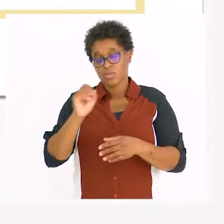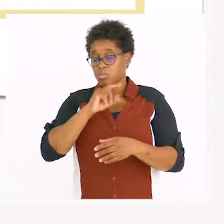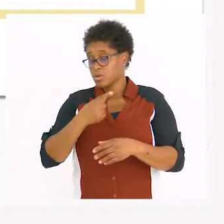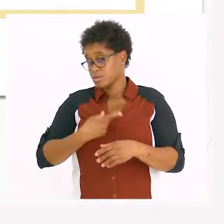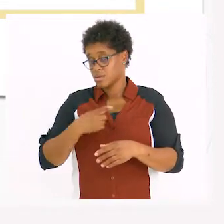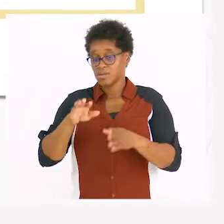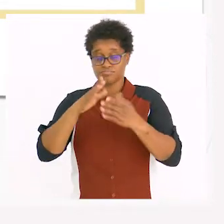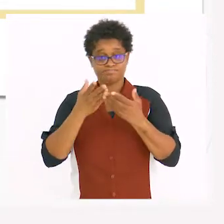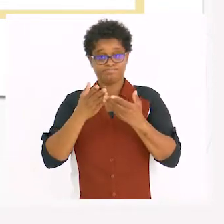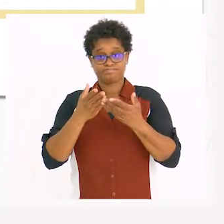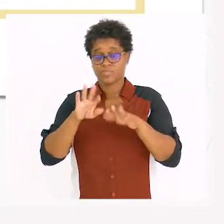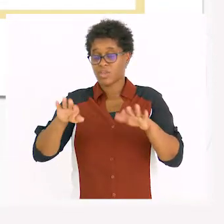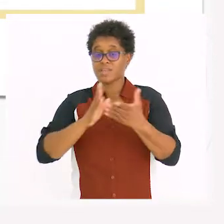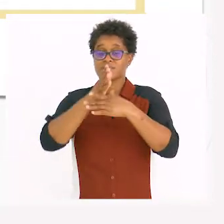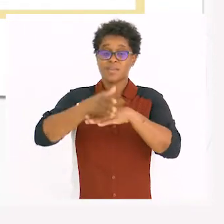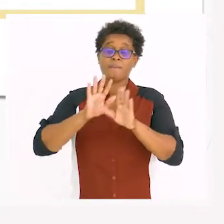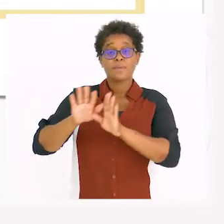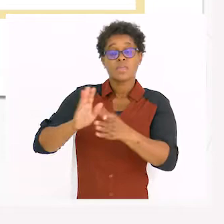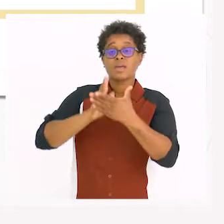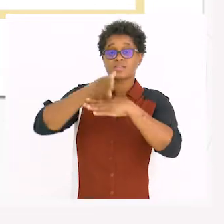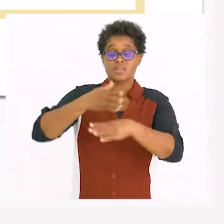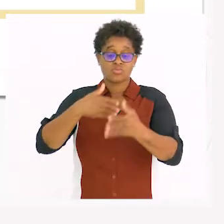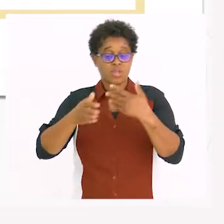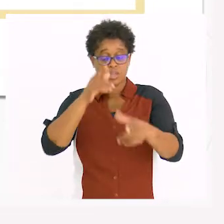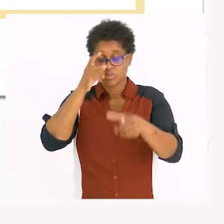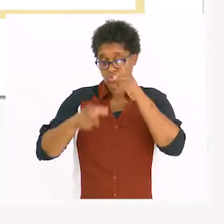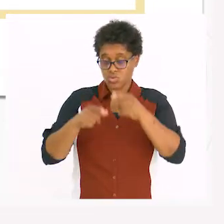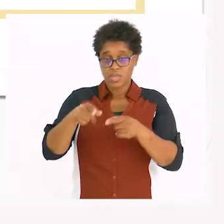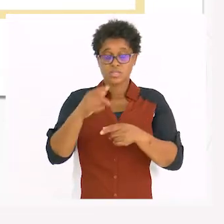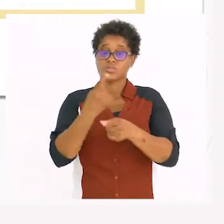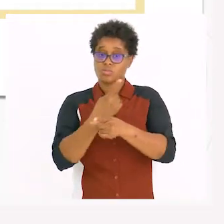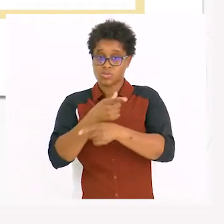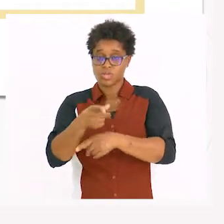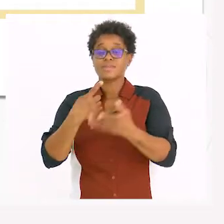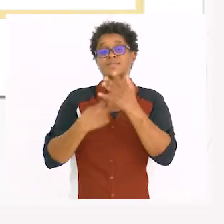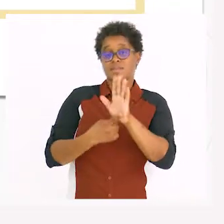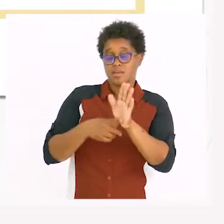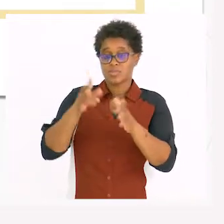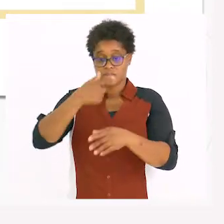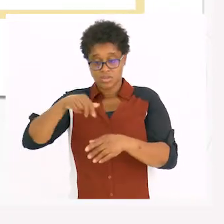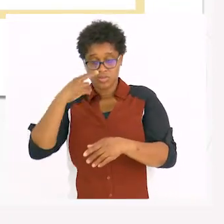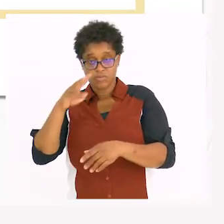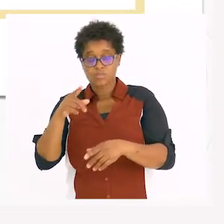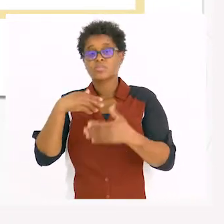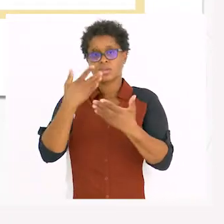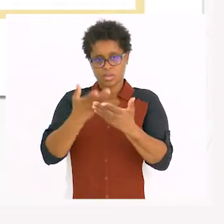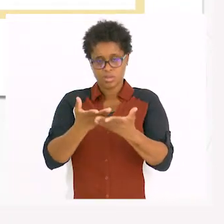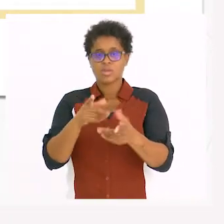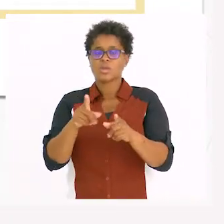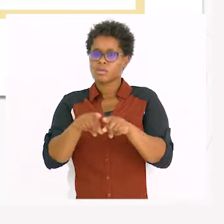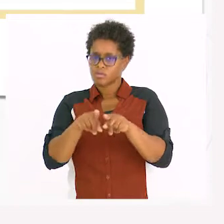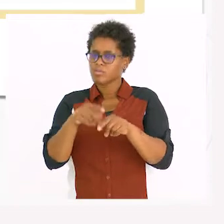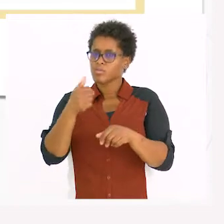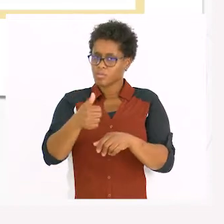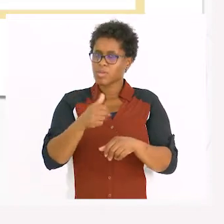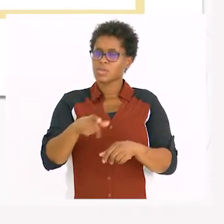pode impedir o acesso de qualquer pessoa a esse bem. O exemplo que nós vimos retrata muito bem essas duas características. A